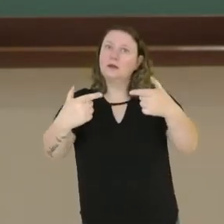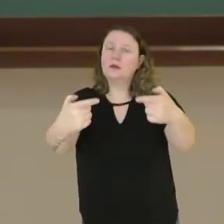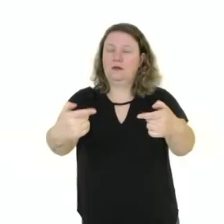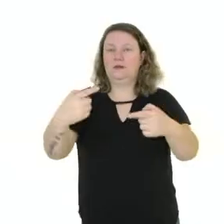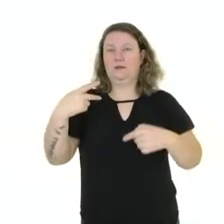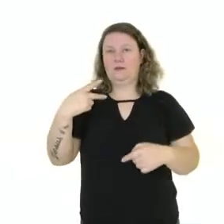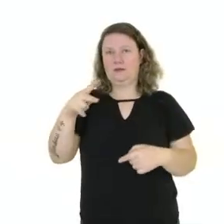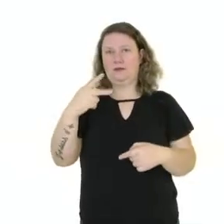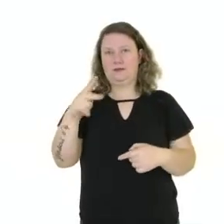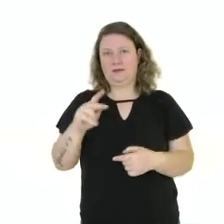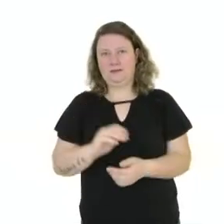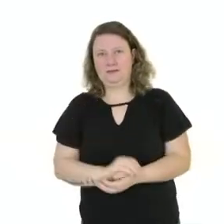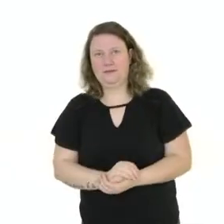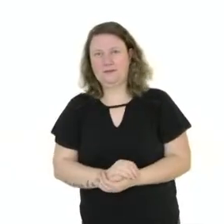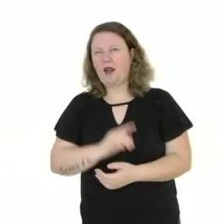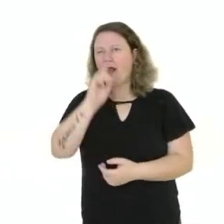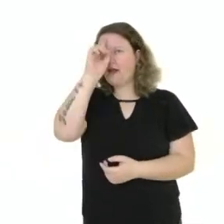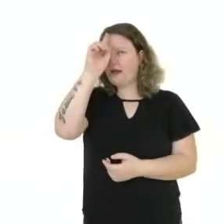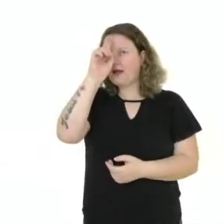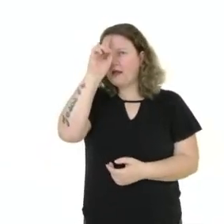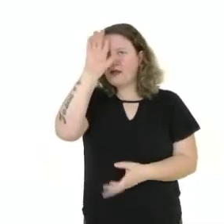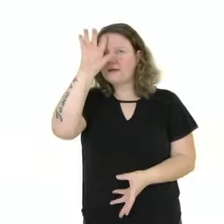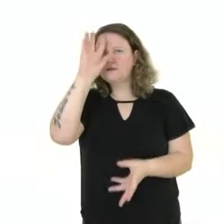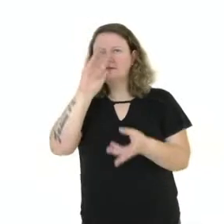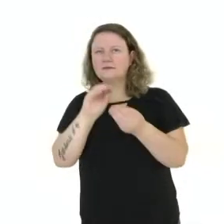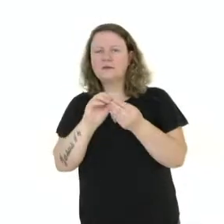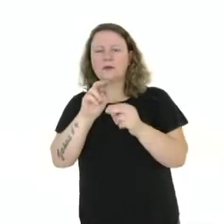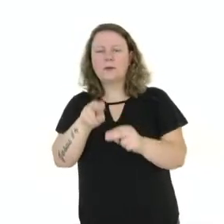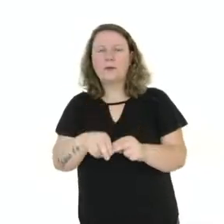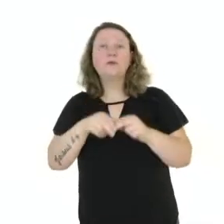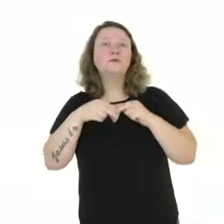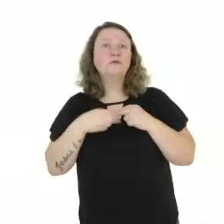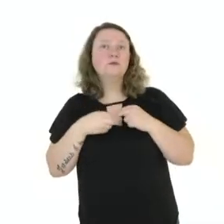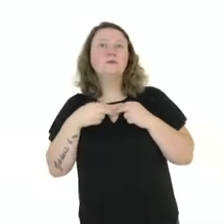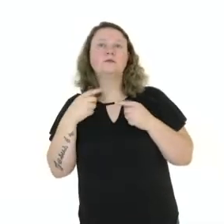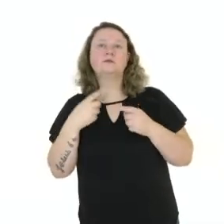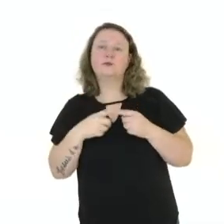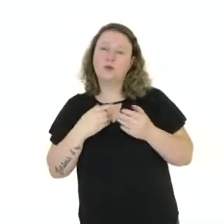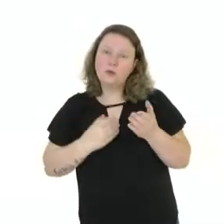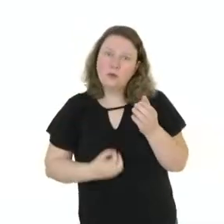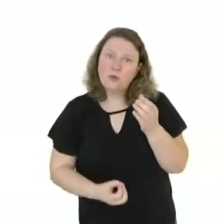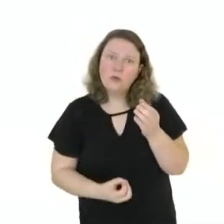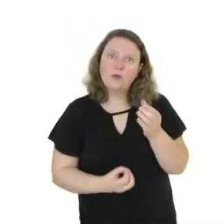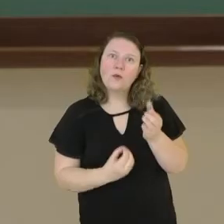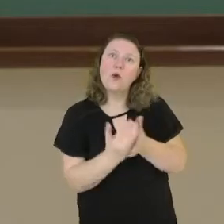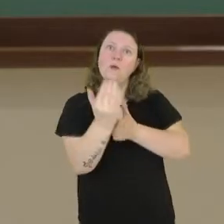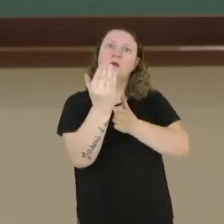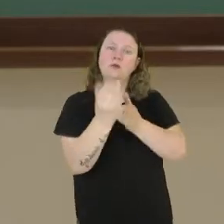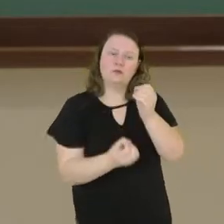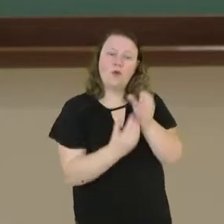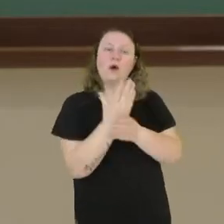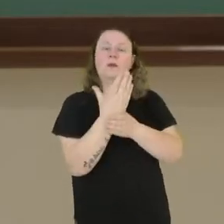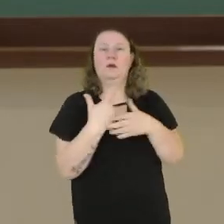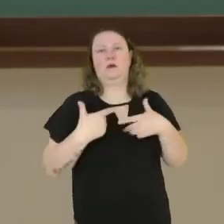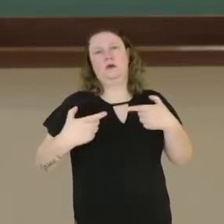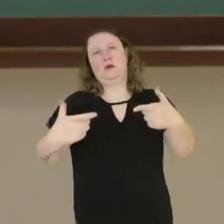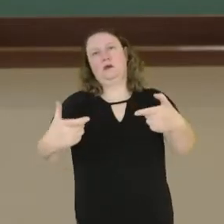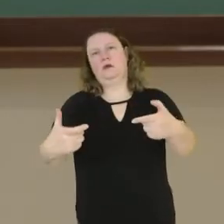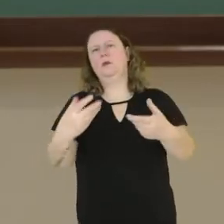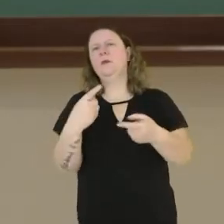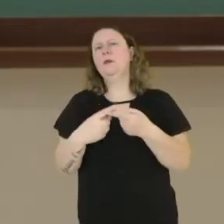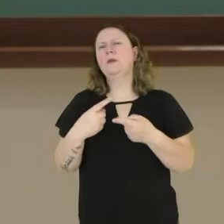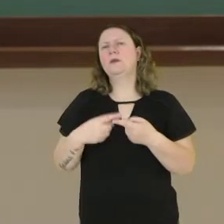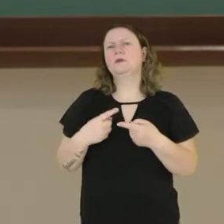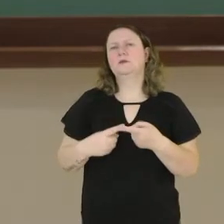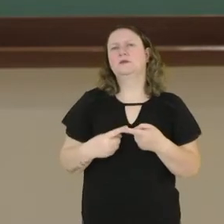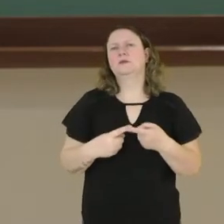Bom, a ideia é compreender as razões que levaram à Guerra do Paraguai, né? Existem razões, quais são as origens,